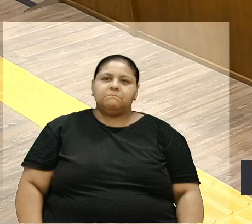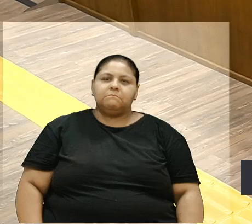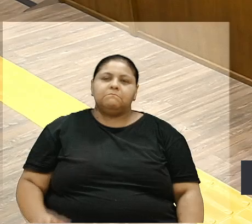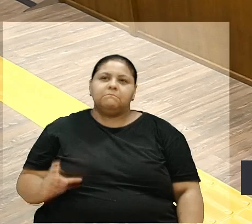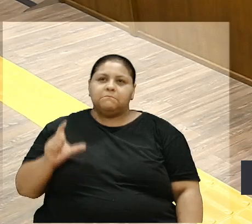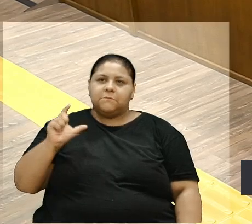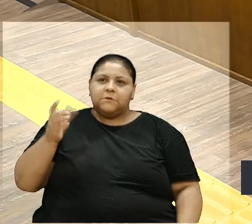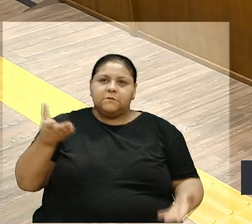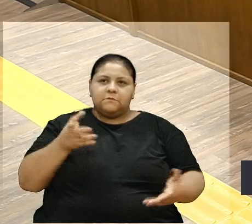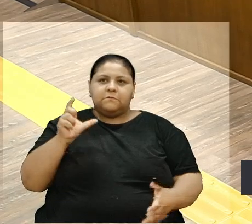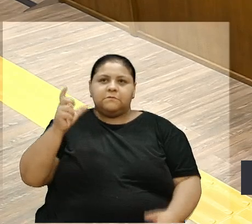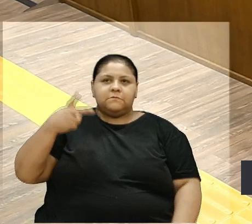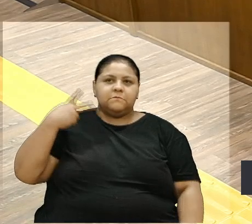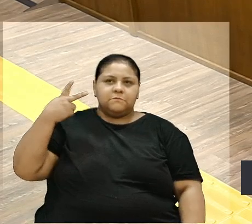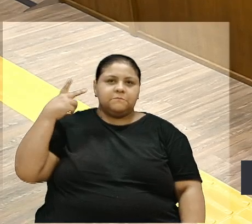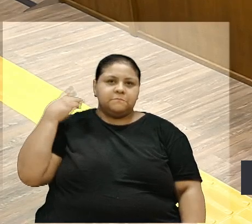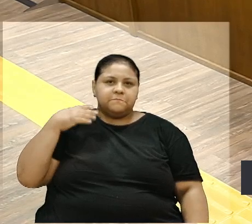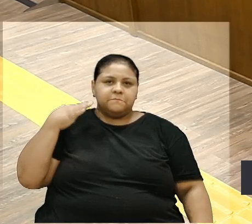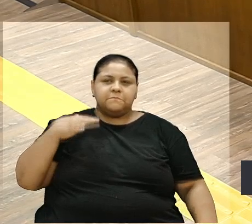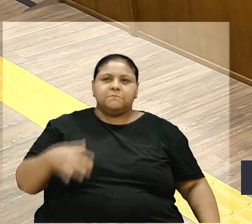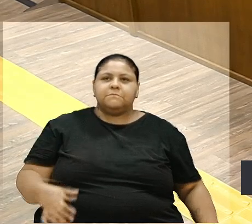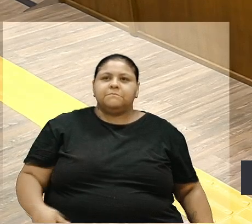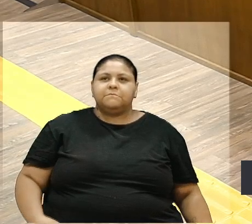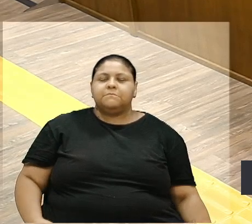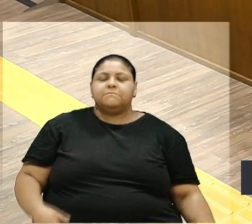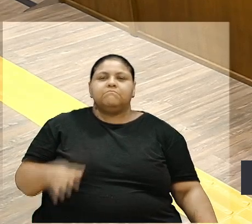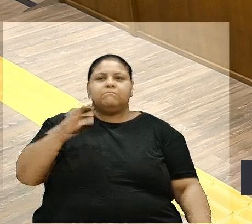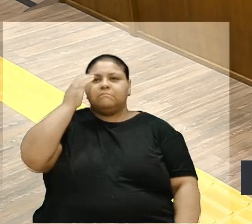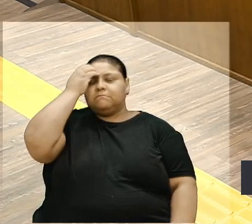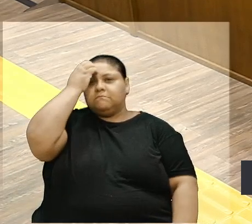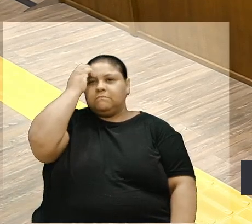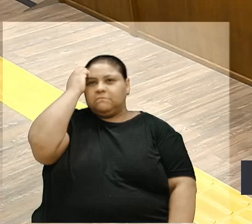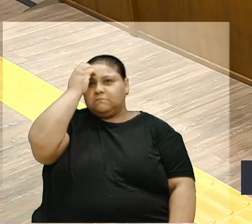Passo a palavra à vereadora Andressa Marques.